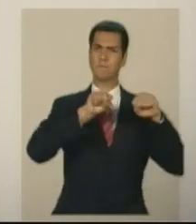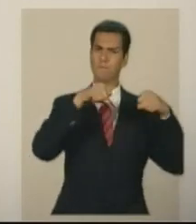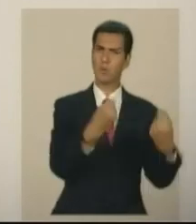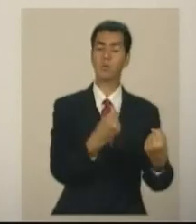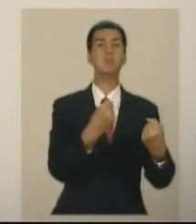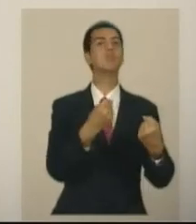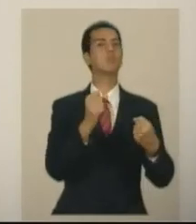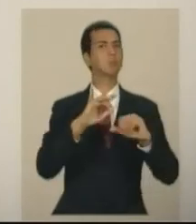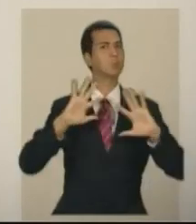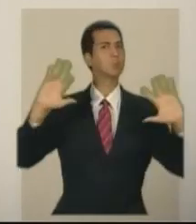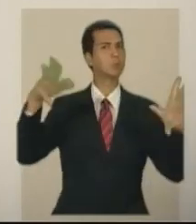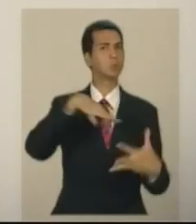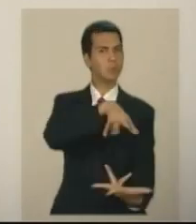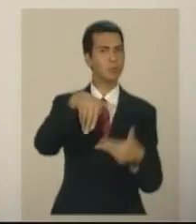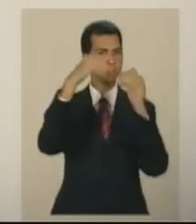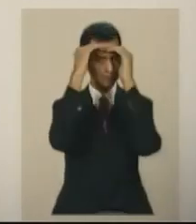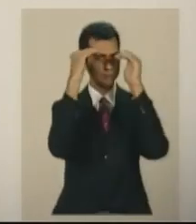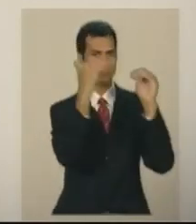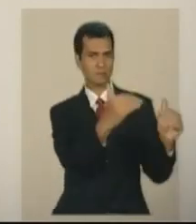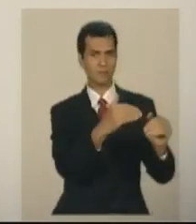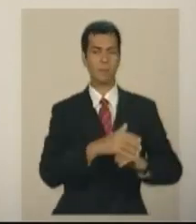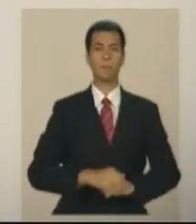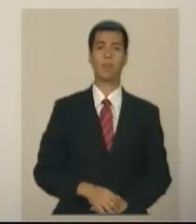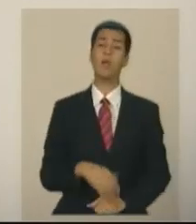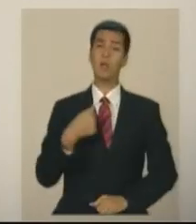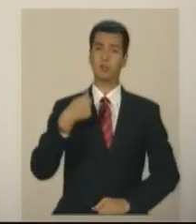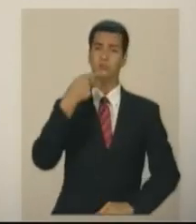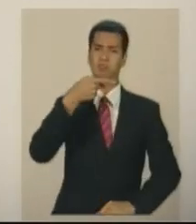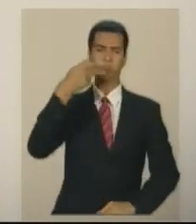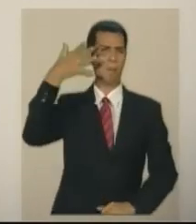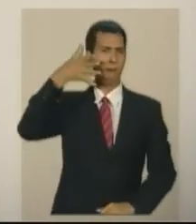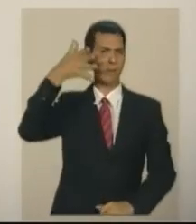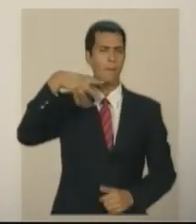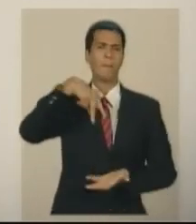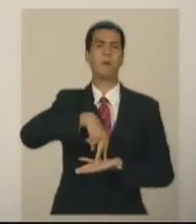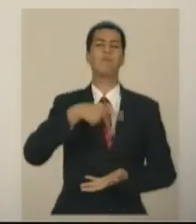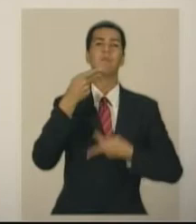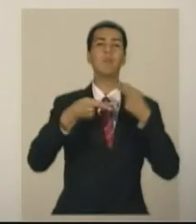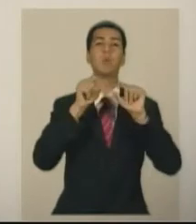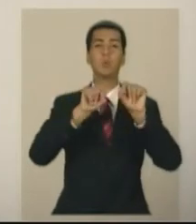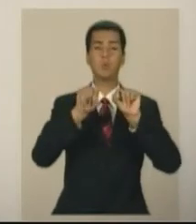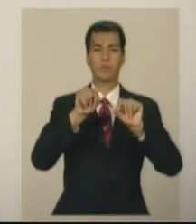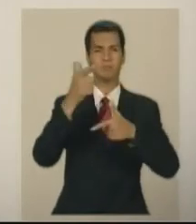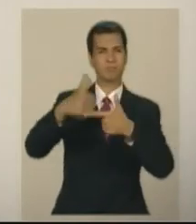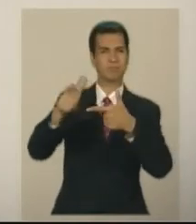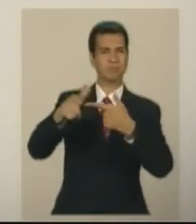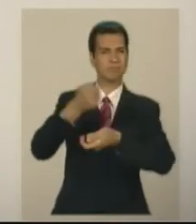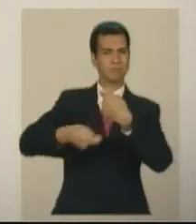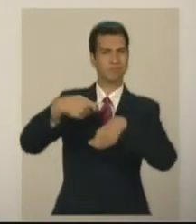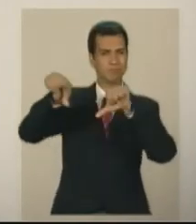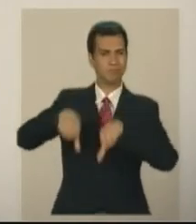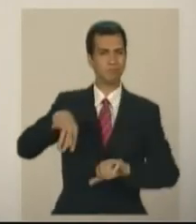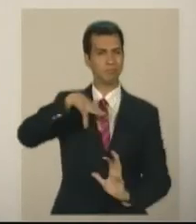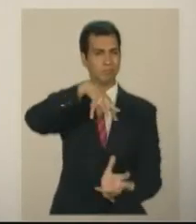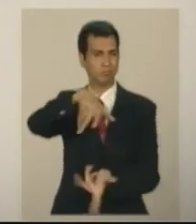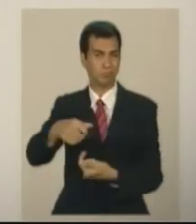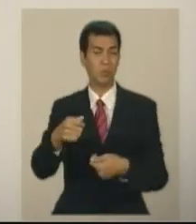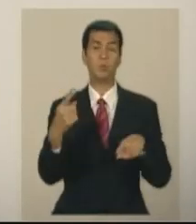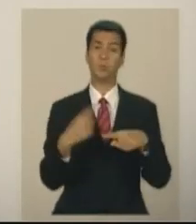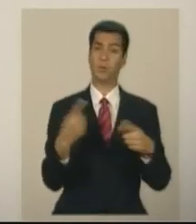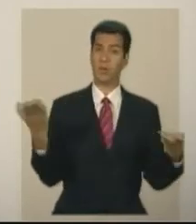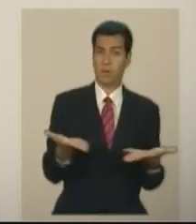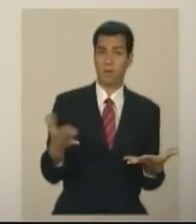respeitados lá fora falei da crise econômica internacional em meu discurso Luciano porque o mundo vive um momento é